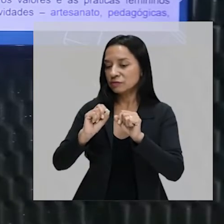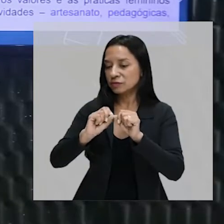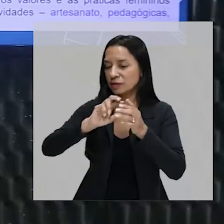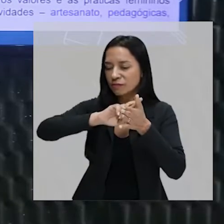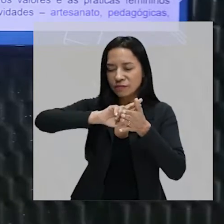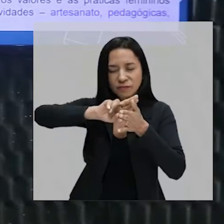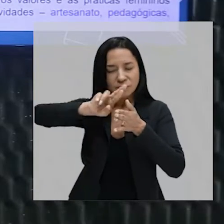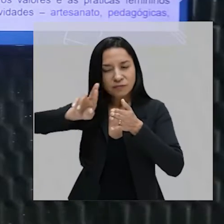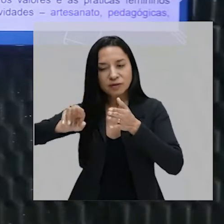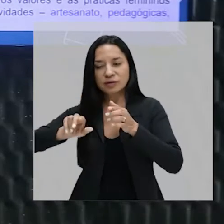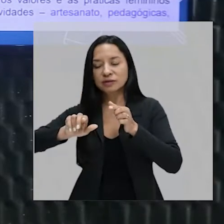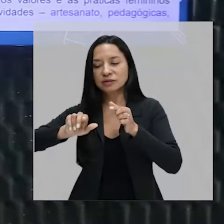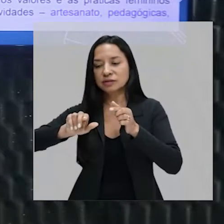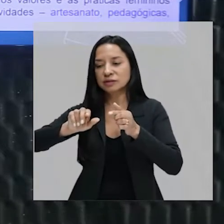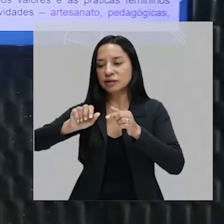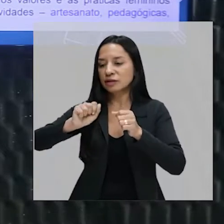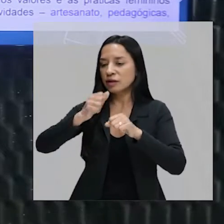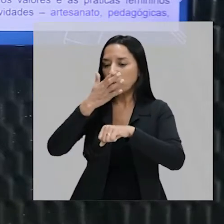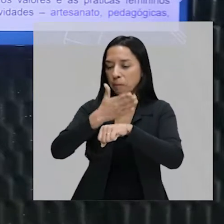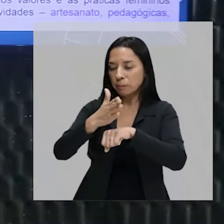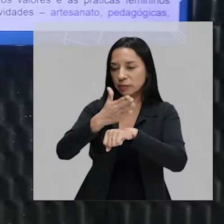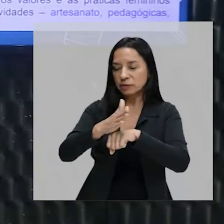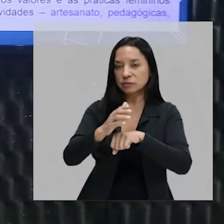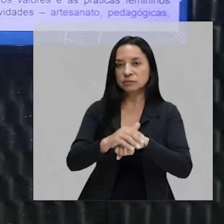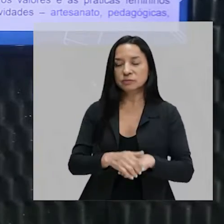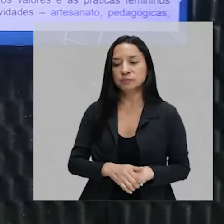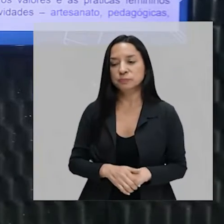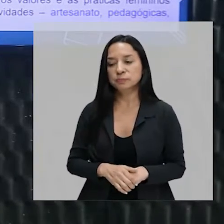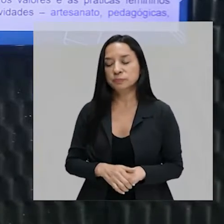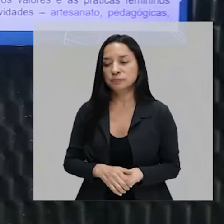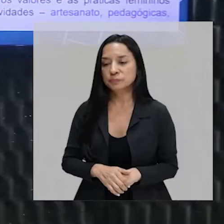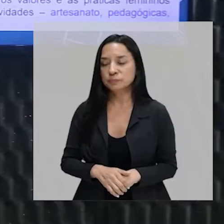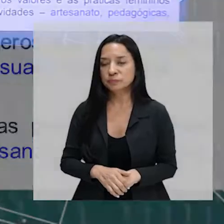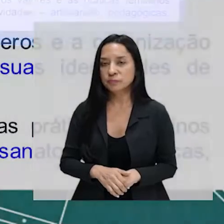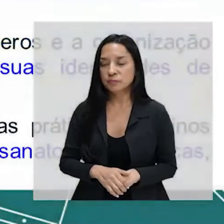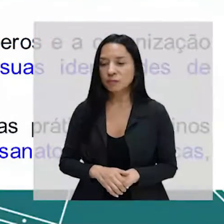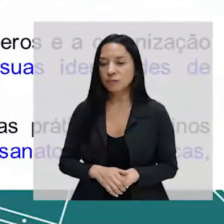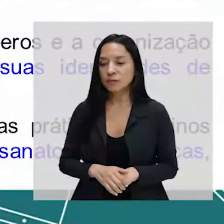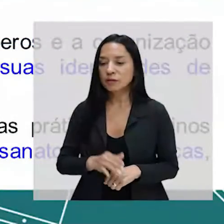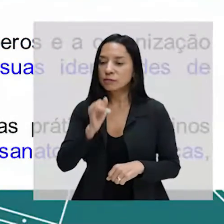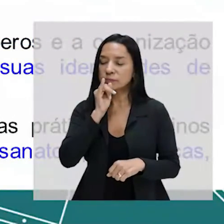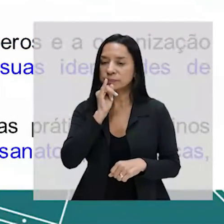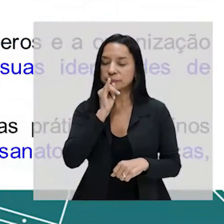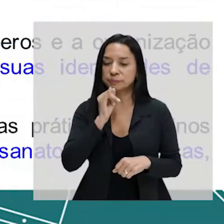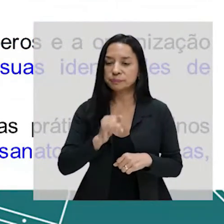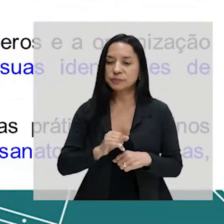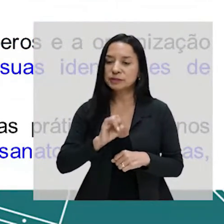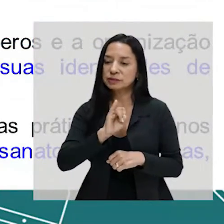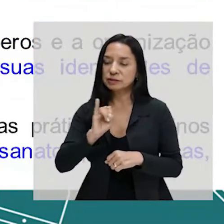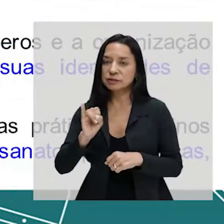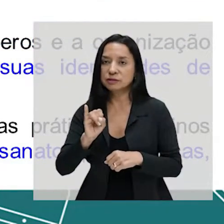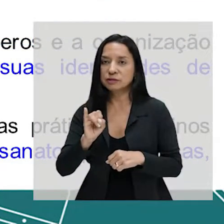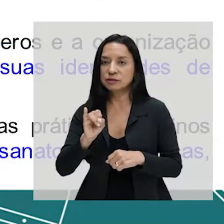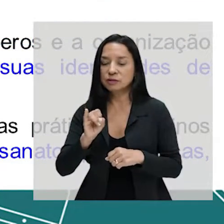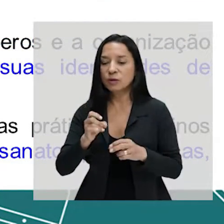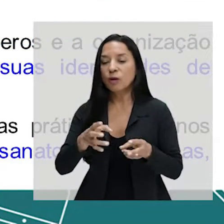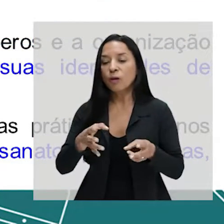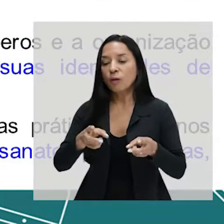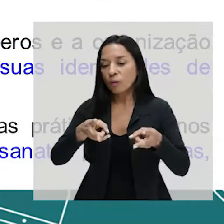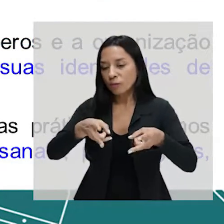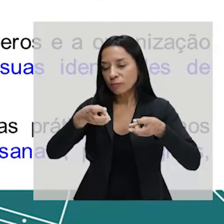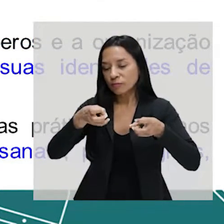diversas tarefas e a diversas tarefas certo por exemplo se nós observamos